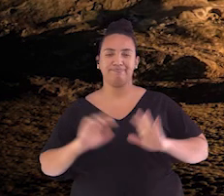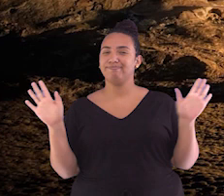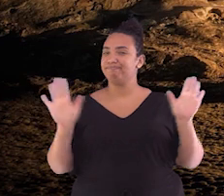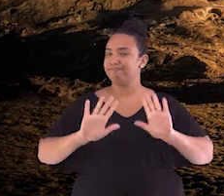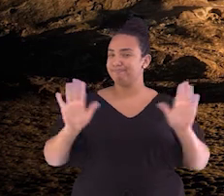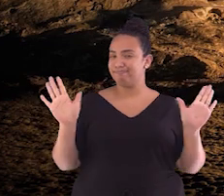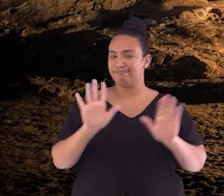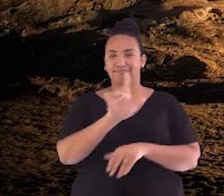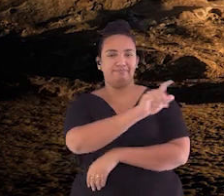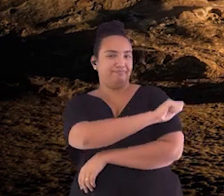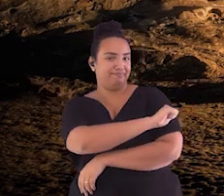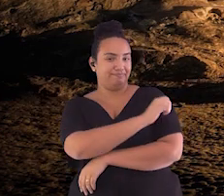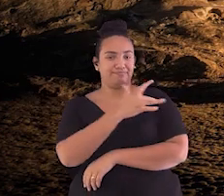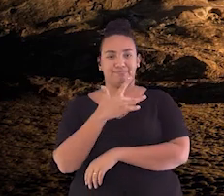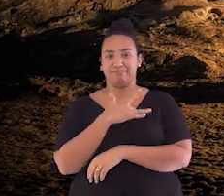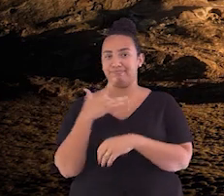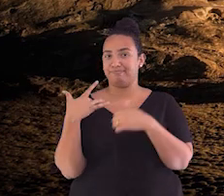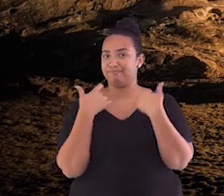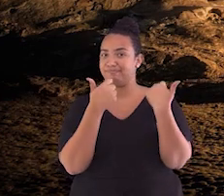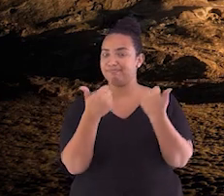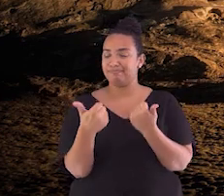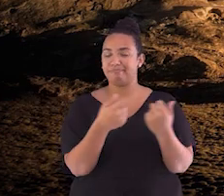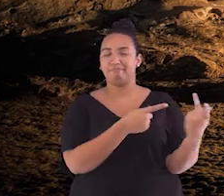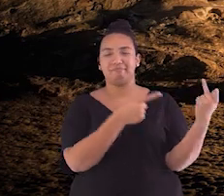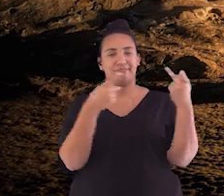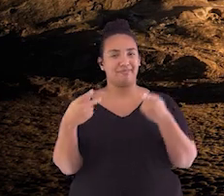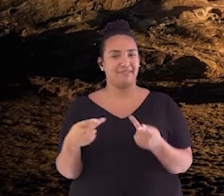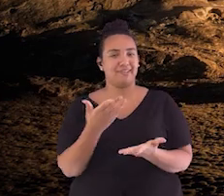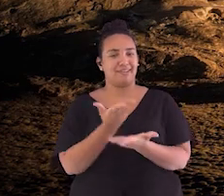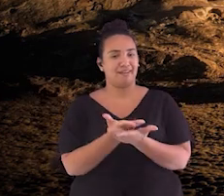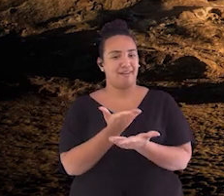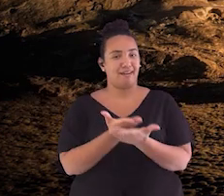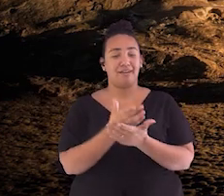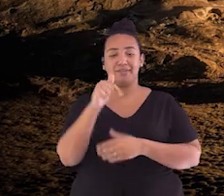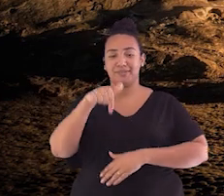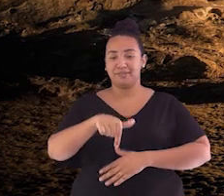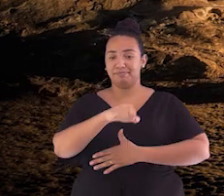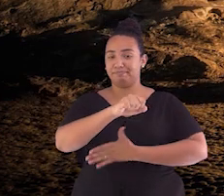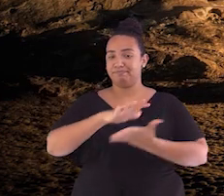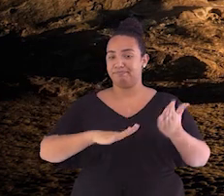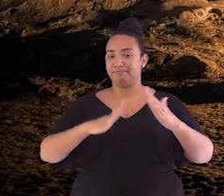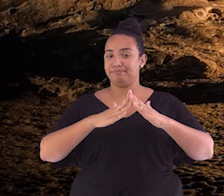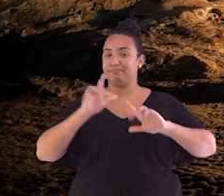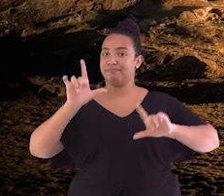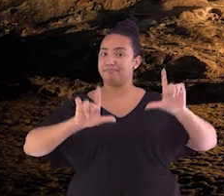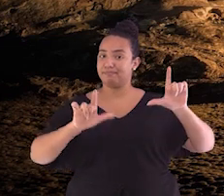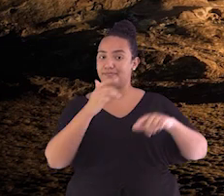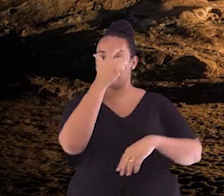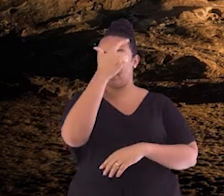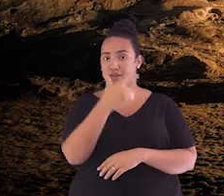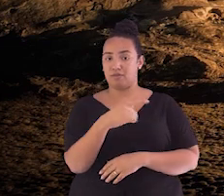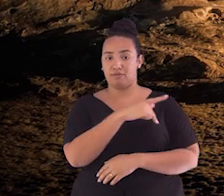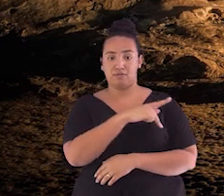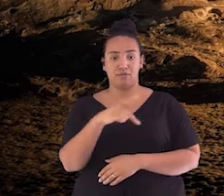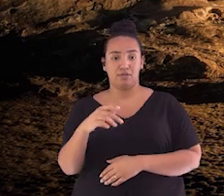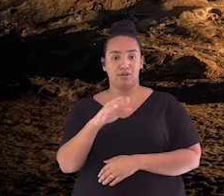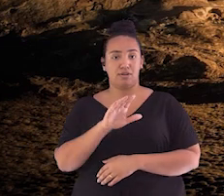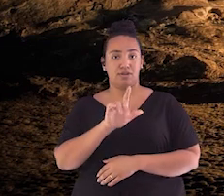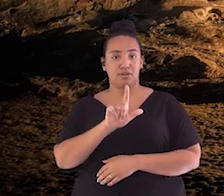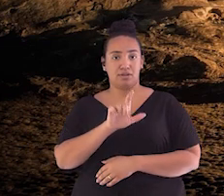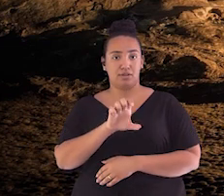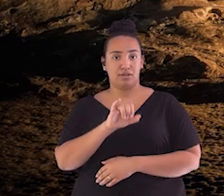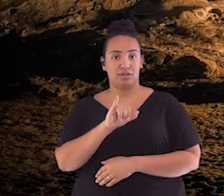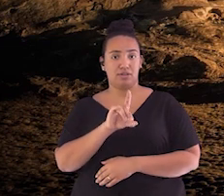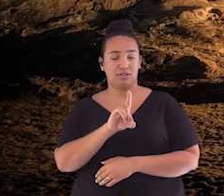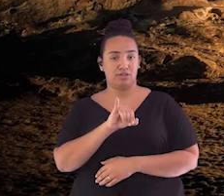Olá, estudantes! Tudo bem com vocês? Sejam bem-vindos a mais uma aula no Dever em Casa na TV. Eu sou a professora Cleidilene, da